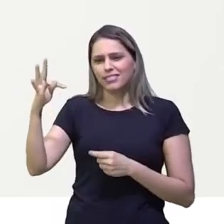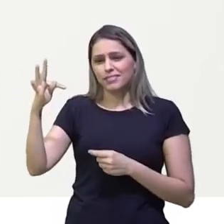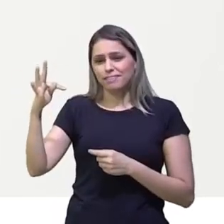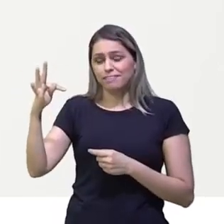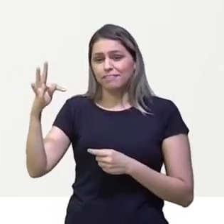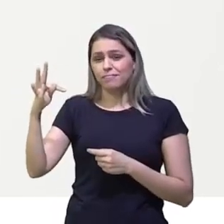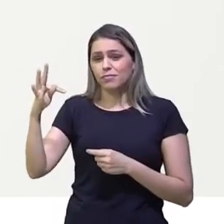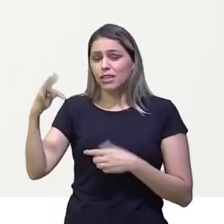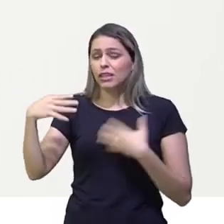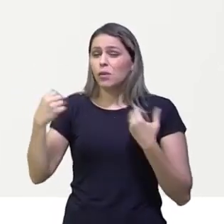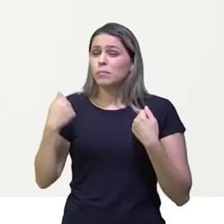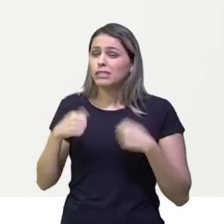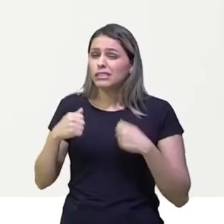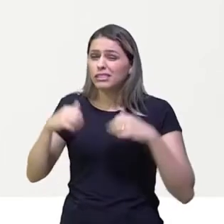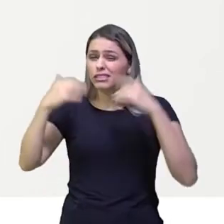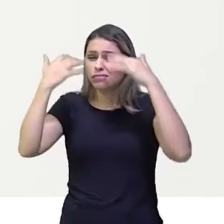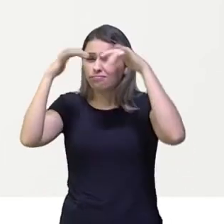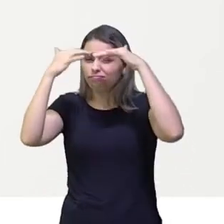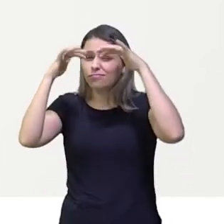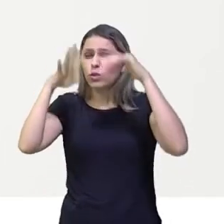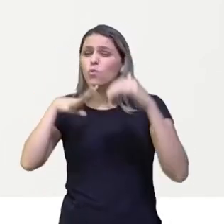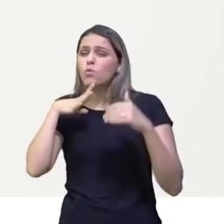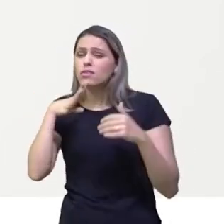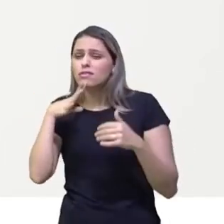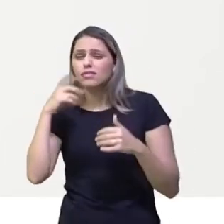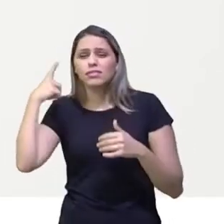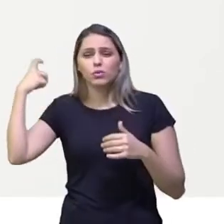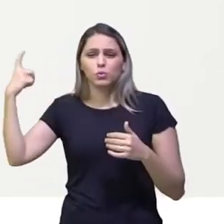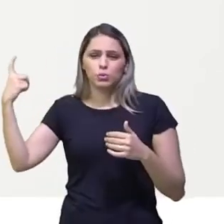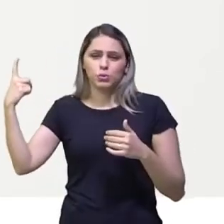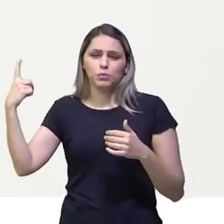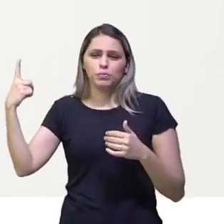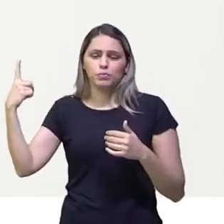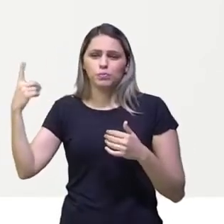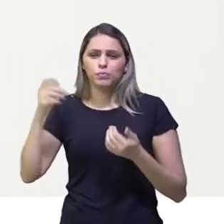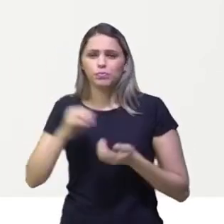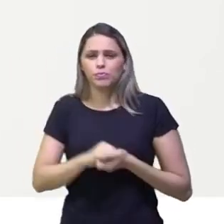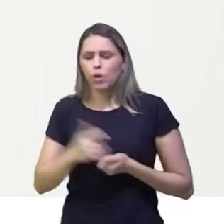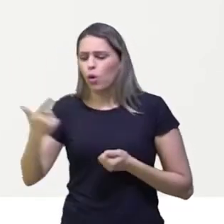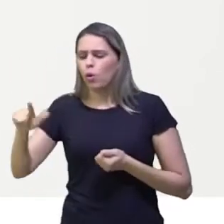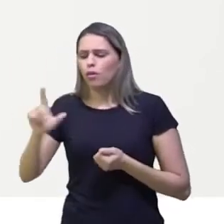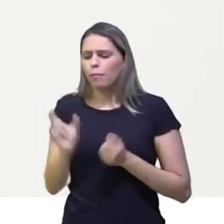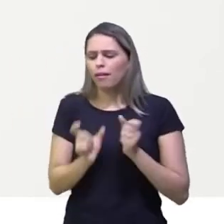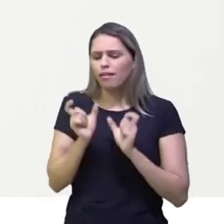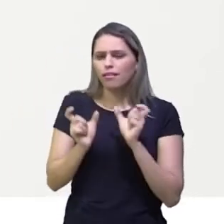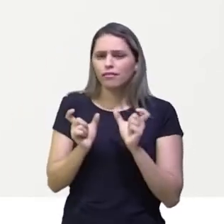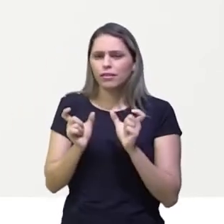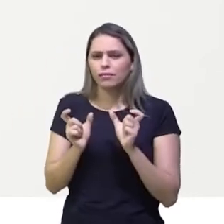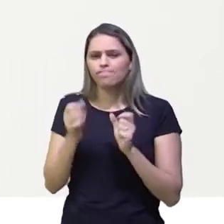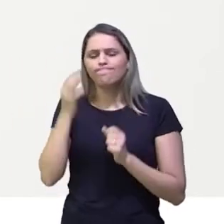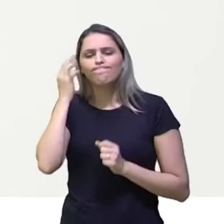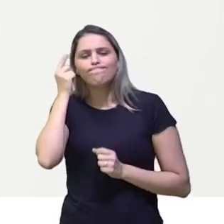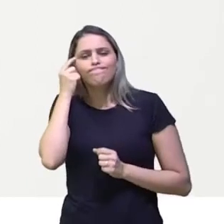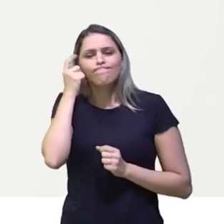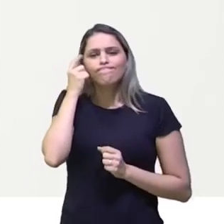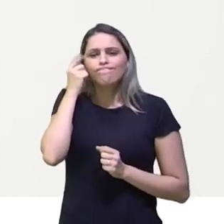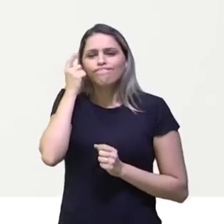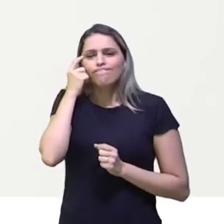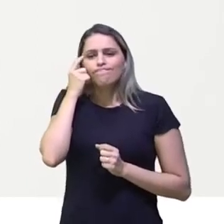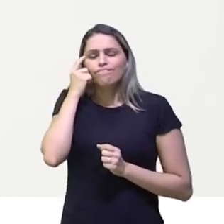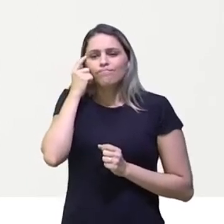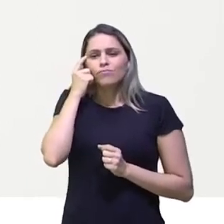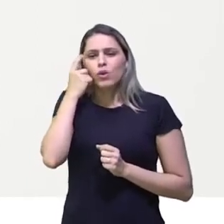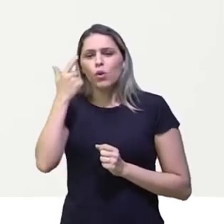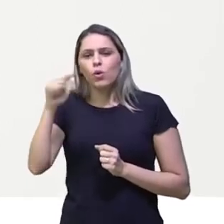que ter essa consciência do som. Outra palavrinha, deixa eu pensar aqui com vocês, numa